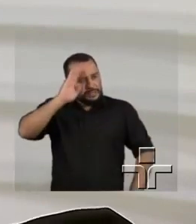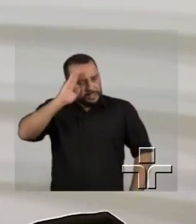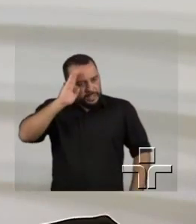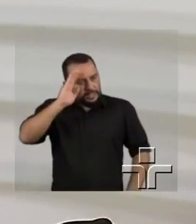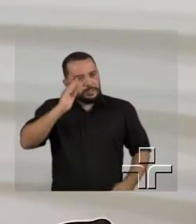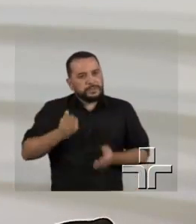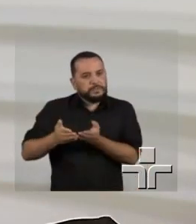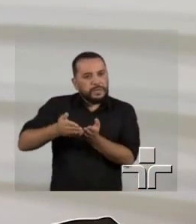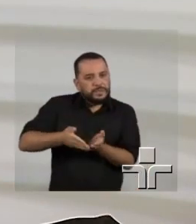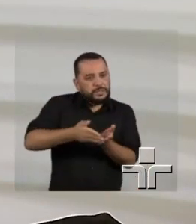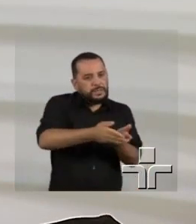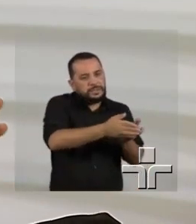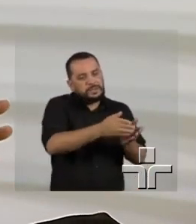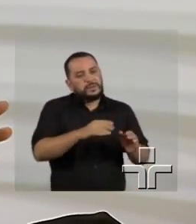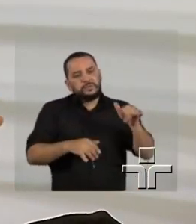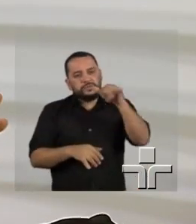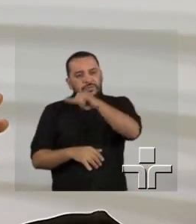né?